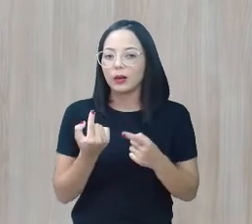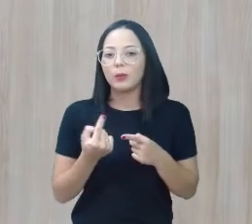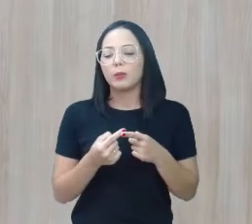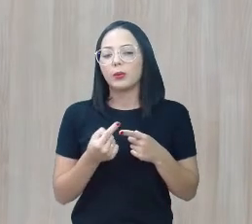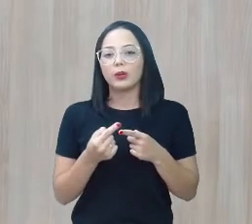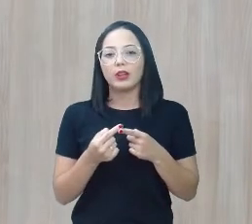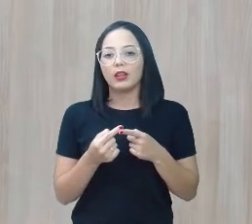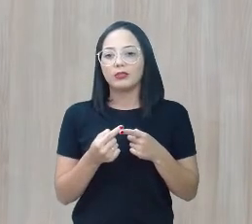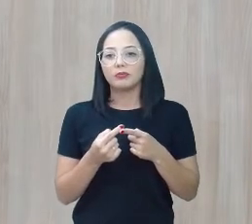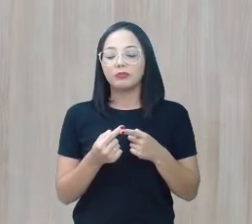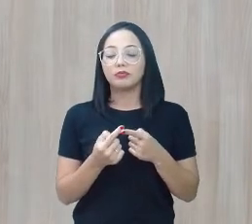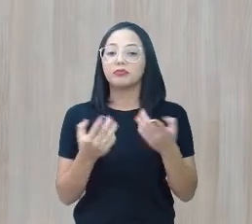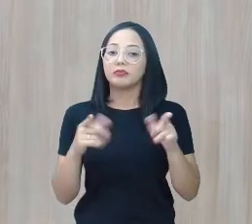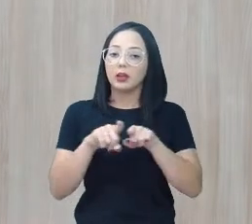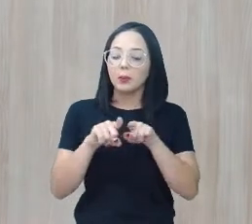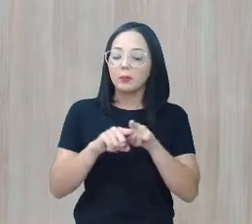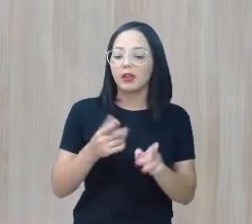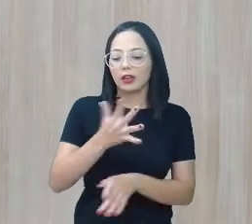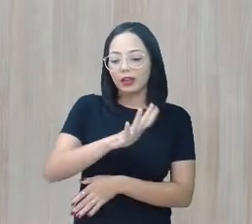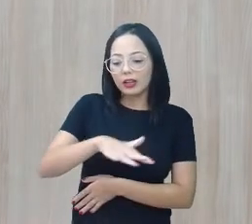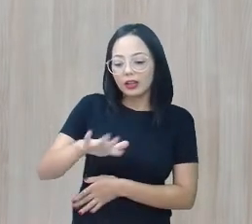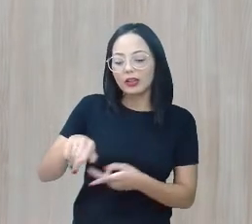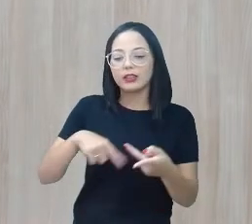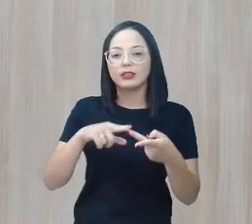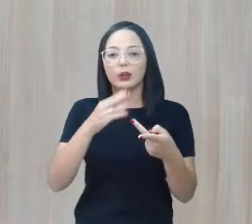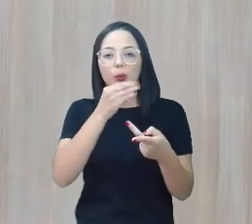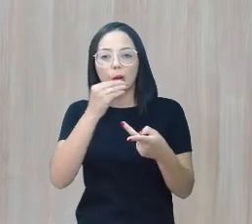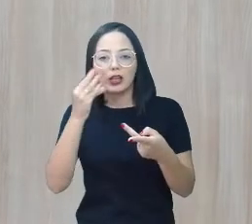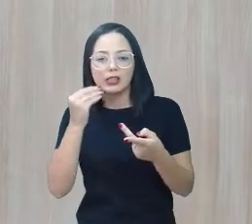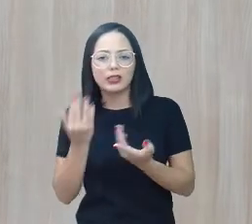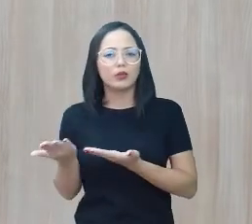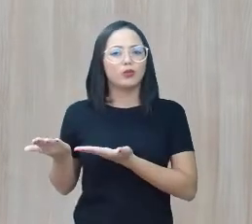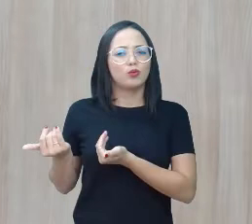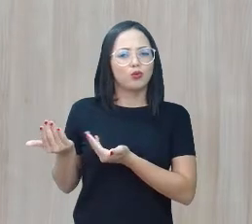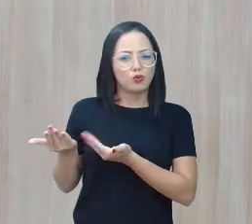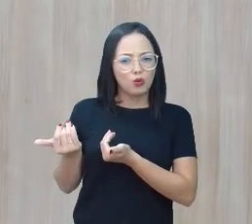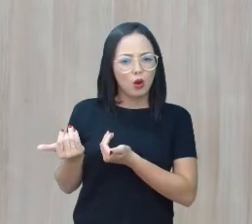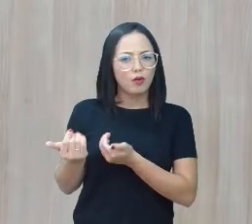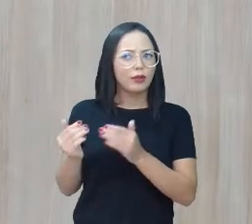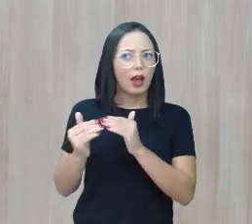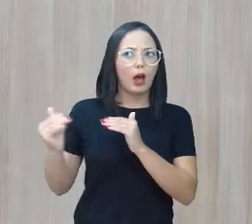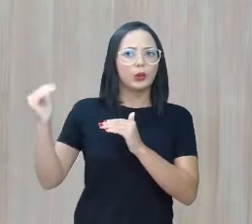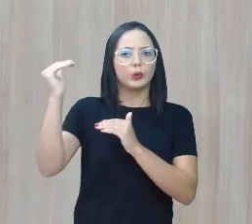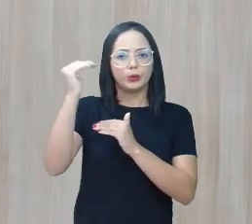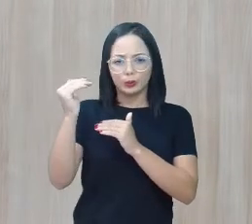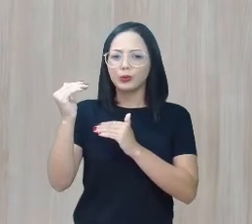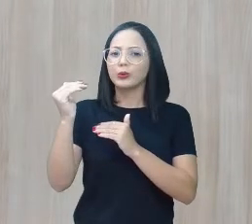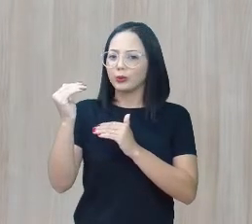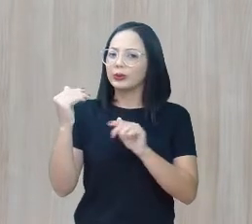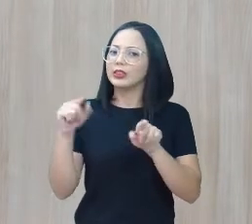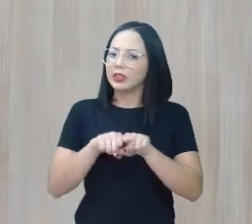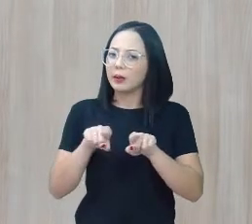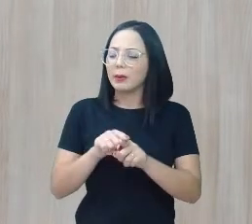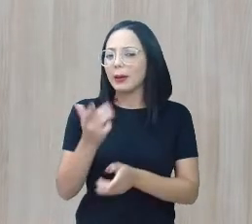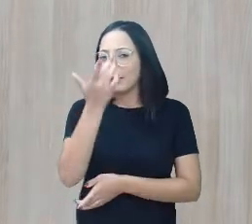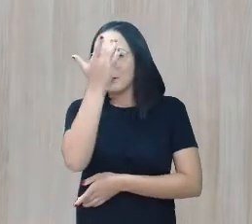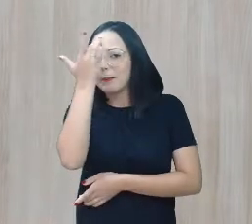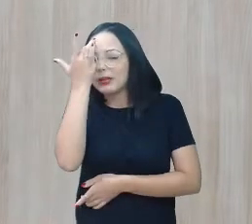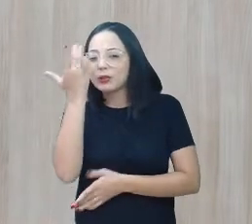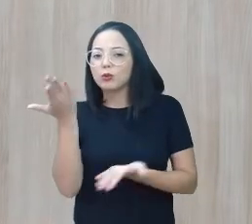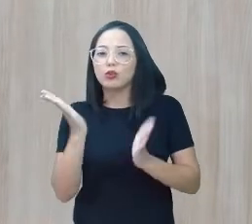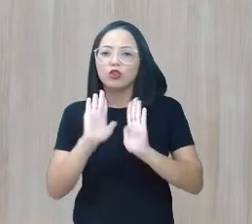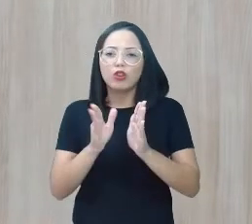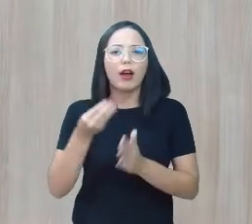porque tanto a criança, o adolescente, o jovem, o adulto, aquela pessoa